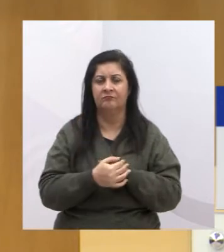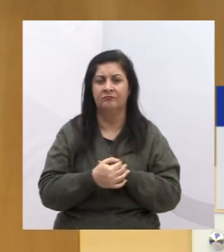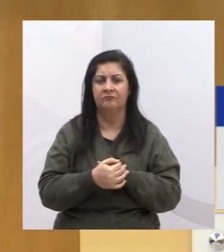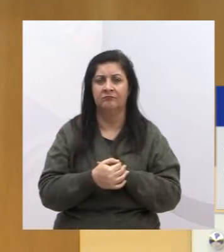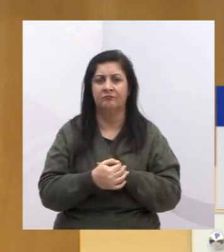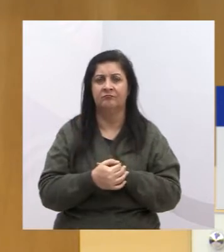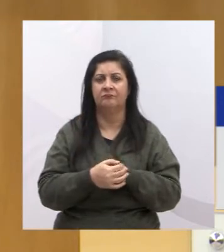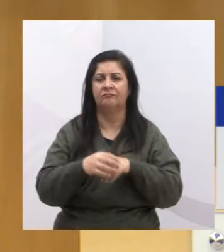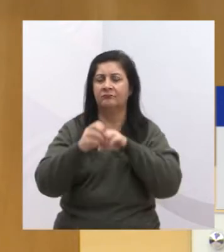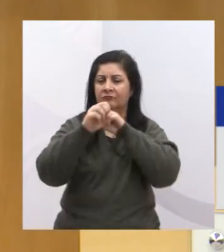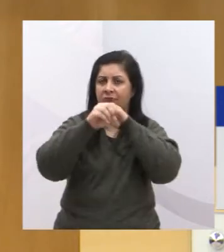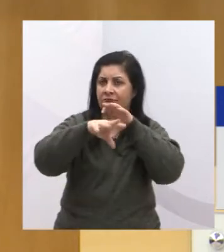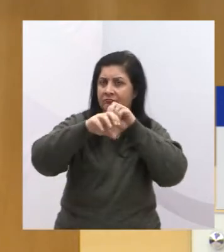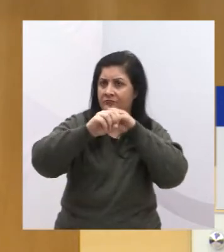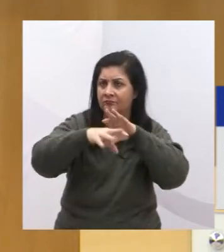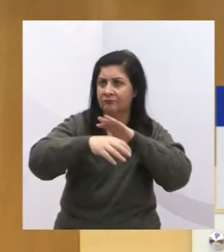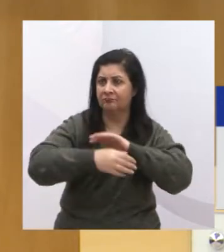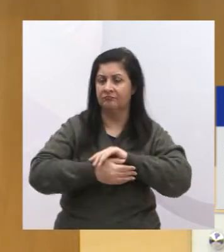da educação,